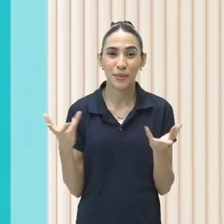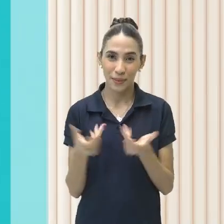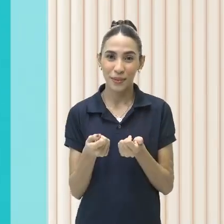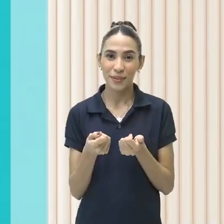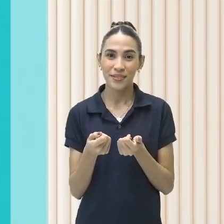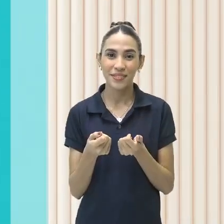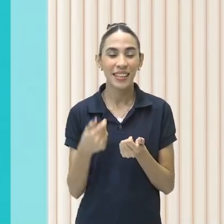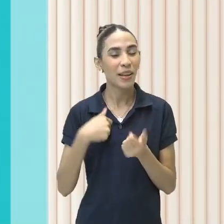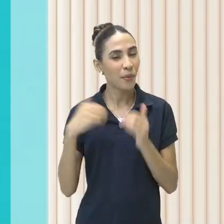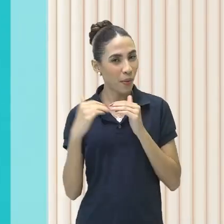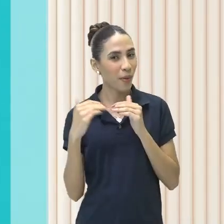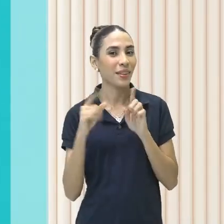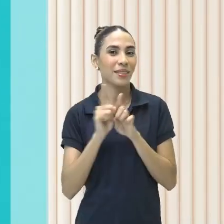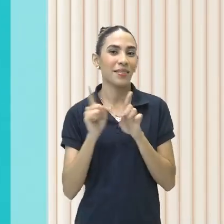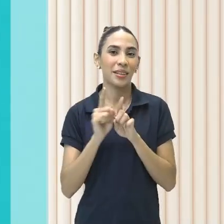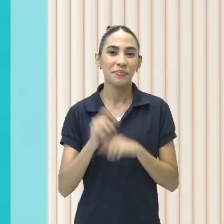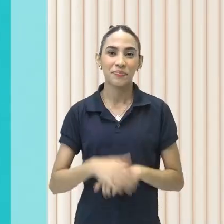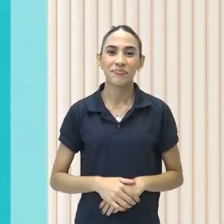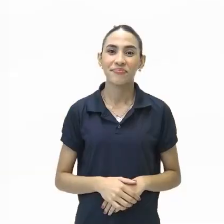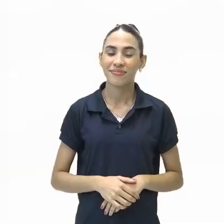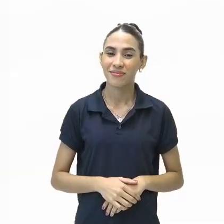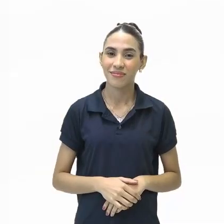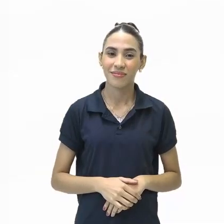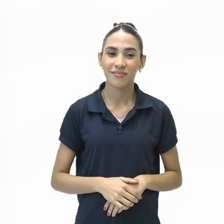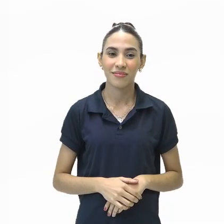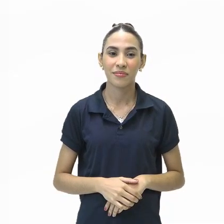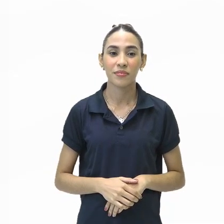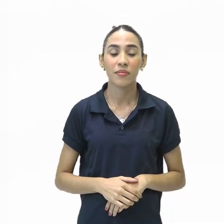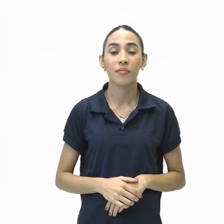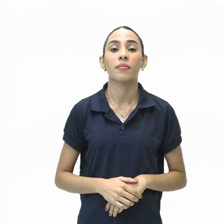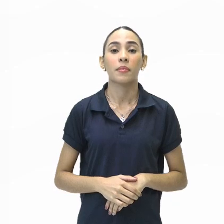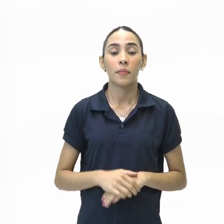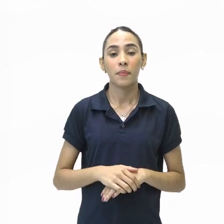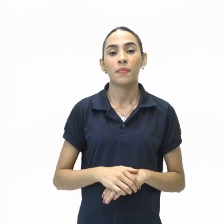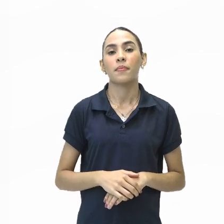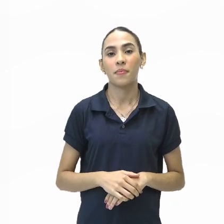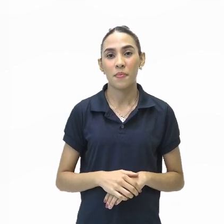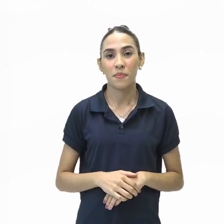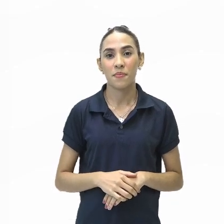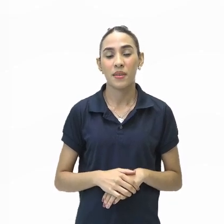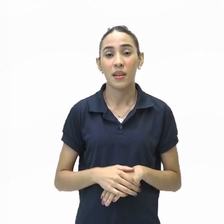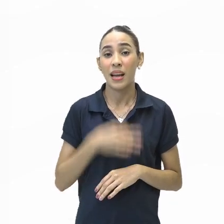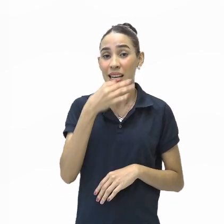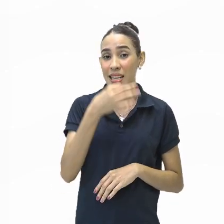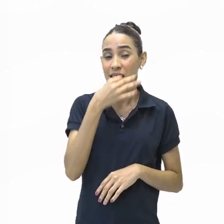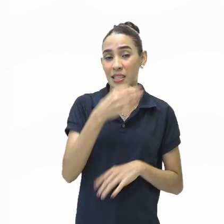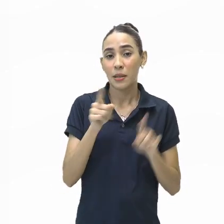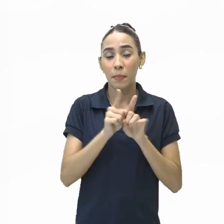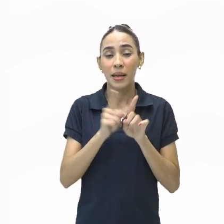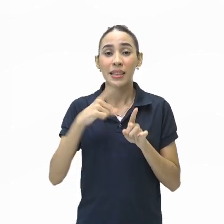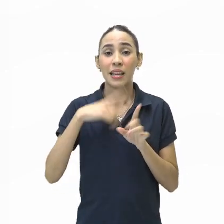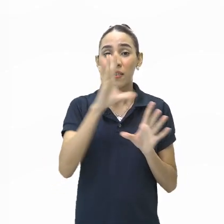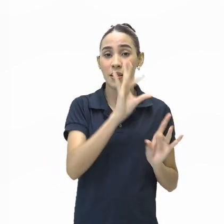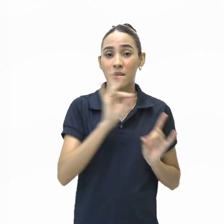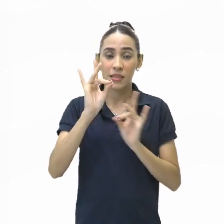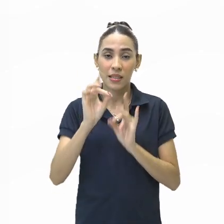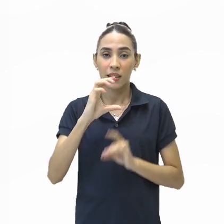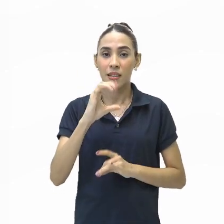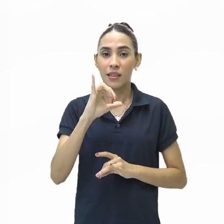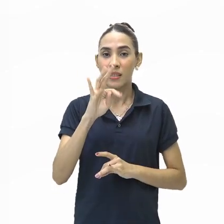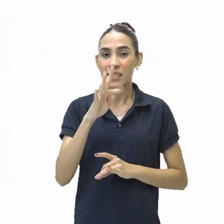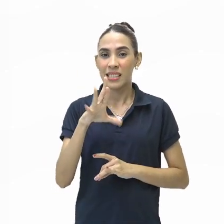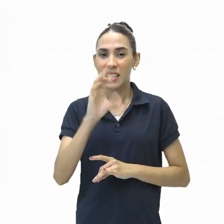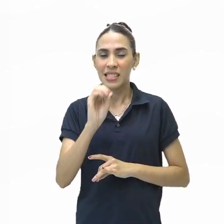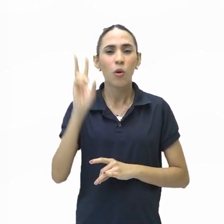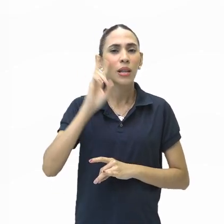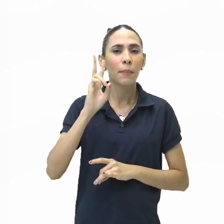maravilhoso. E eu concordo com essa crítica. Vamos lá, então. Aí, dentro dessa crítica, a gente viu ali citações. Vamos lembrar aqui o